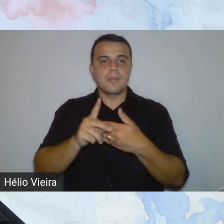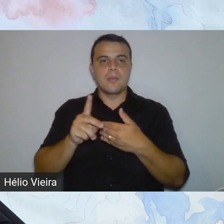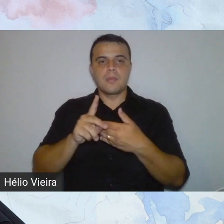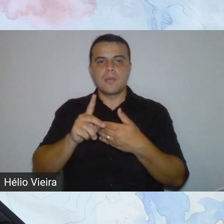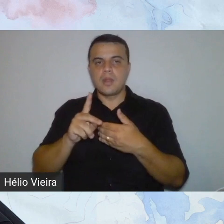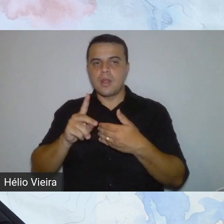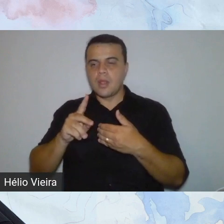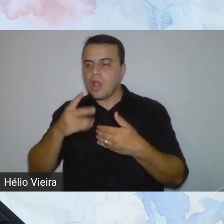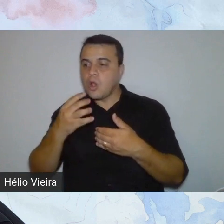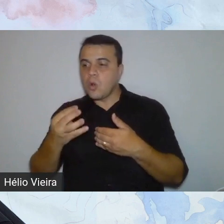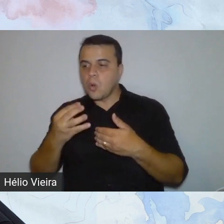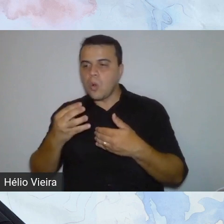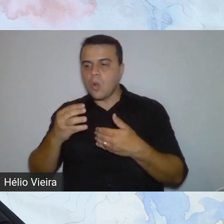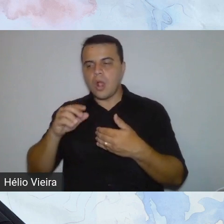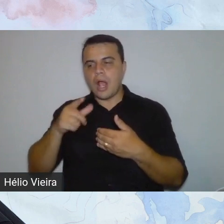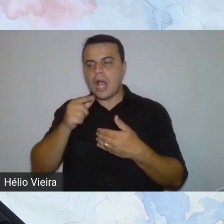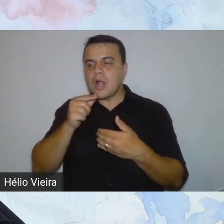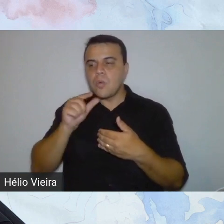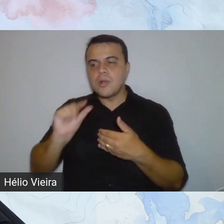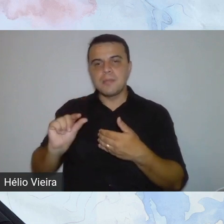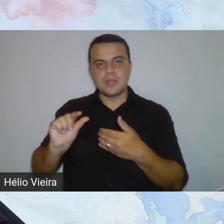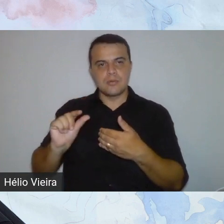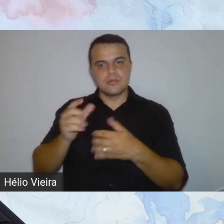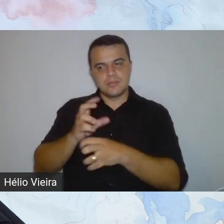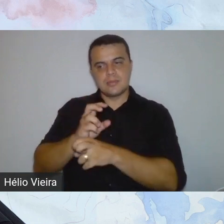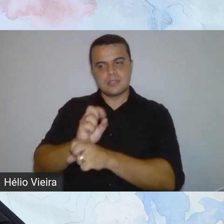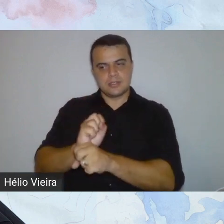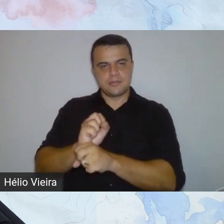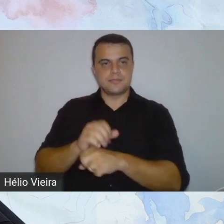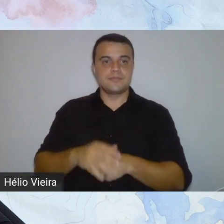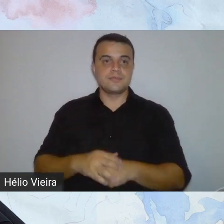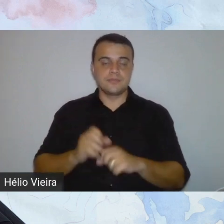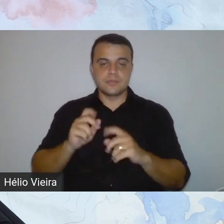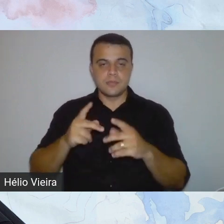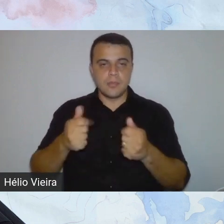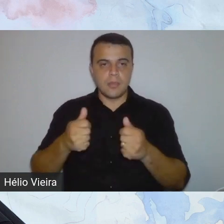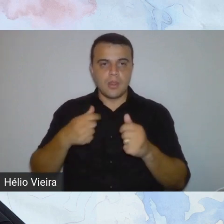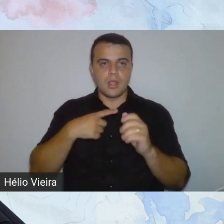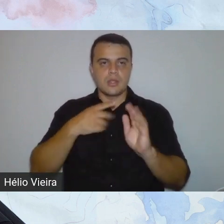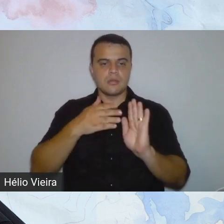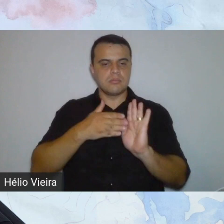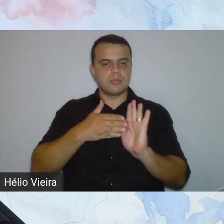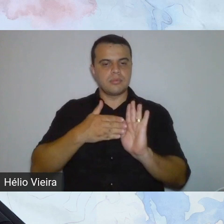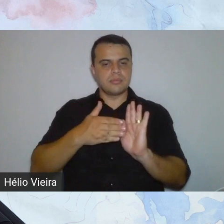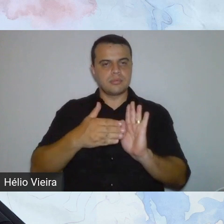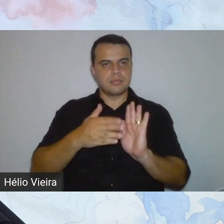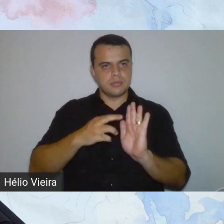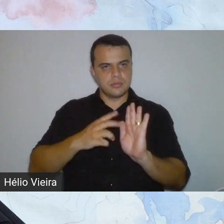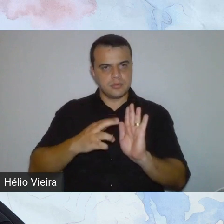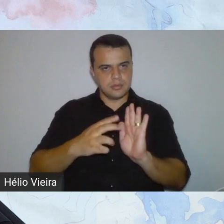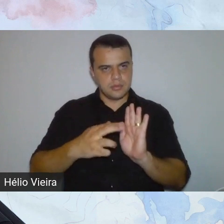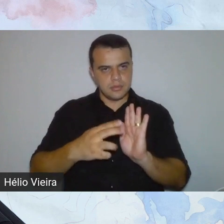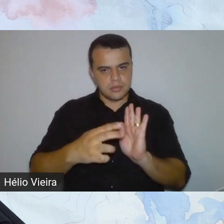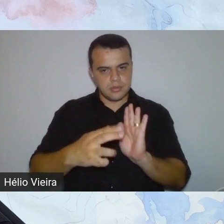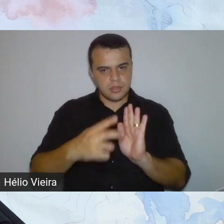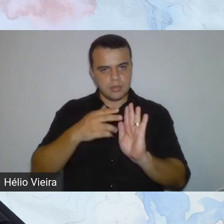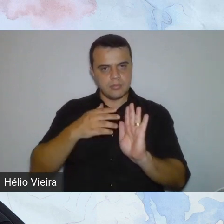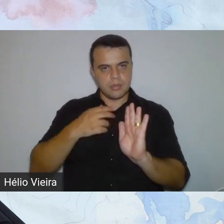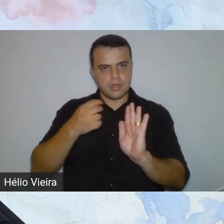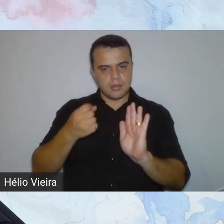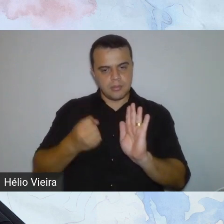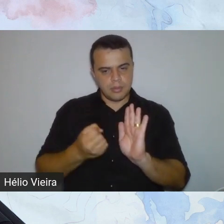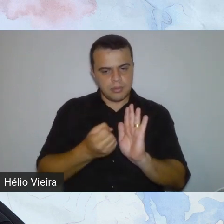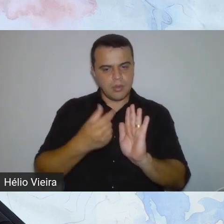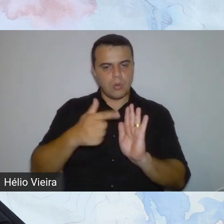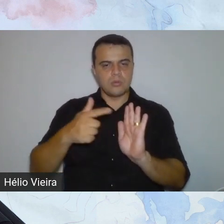de cor, mas com ela depois já mais seca. Tudo bem? Então, a gente pode, até isso, a gente vai compondo de camadas de